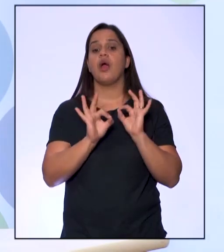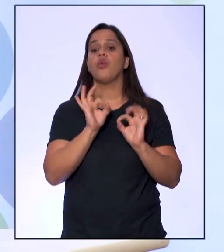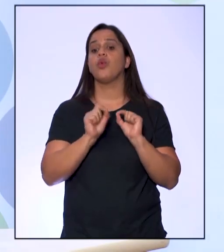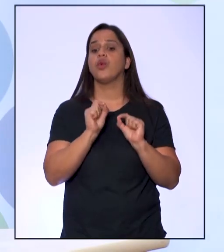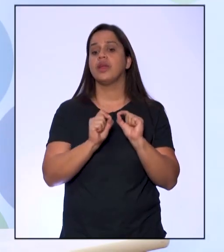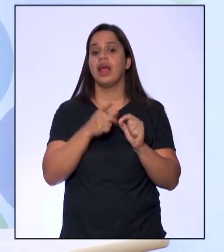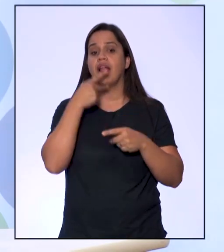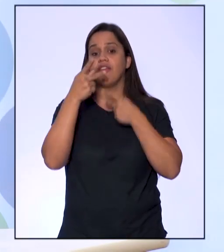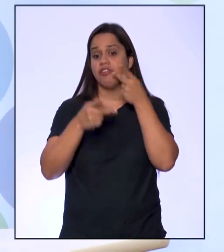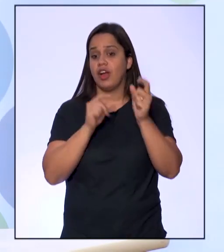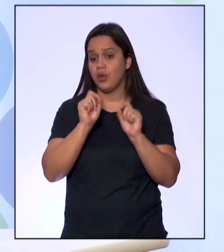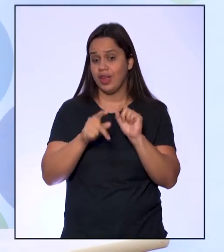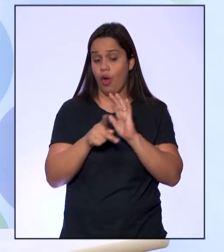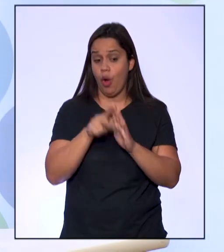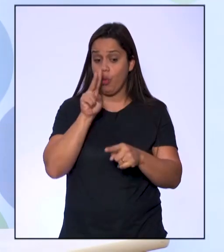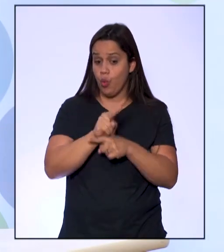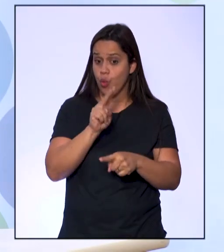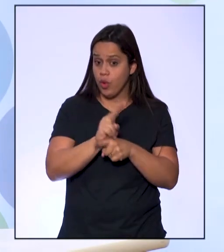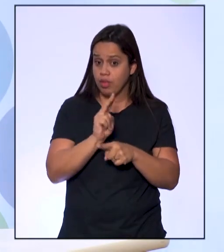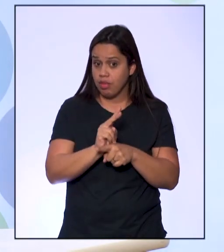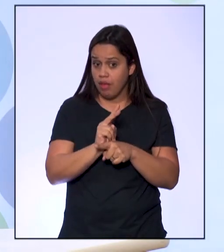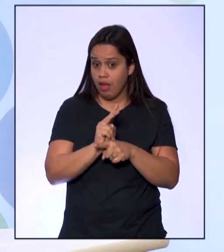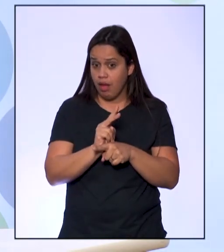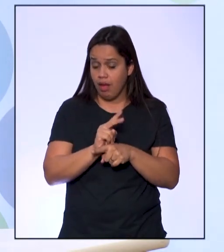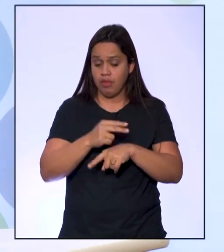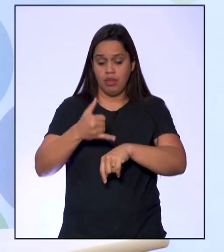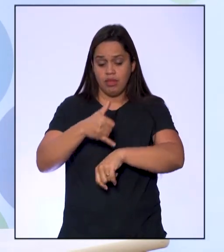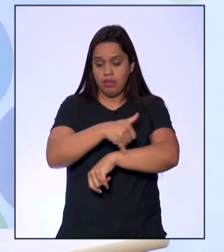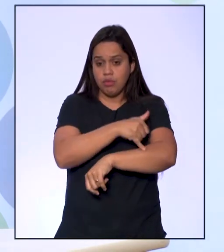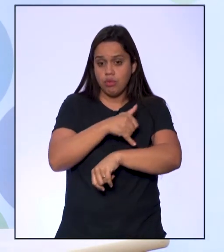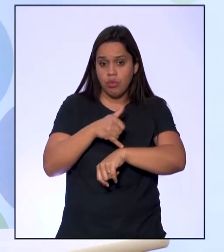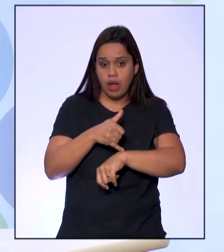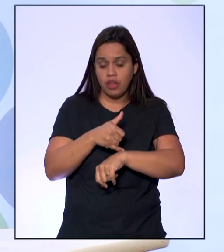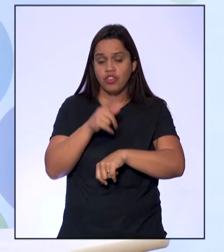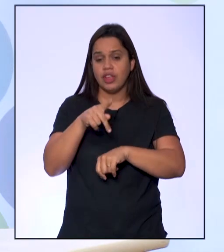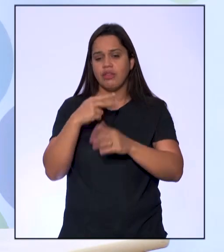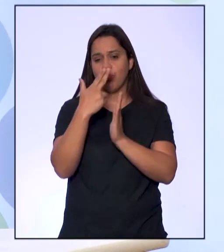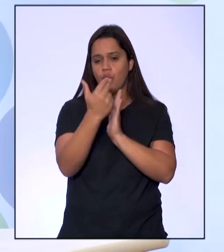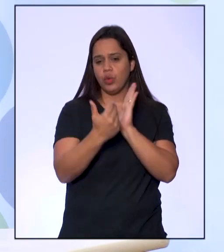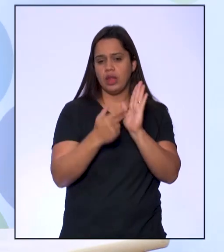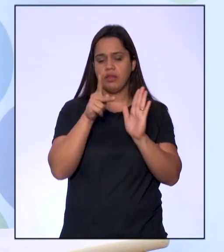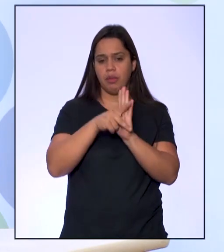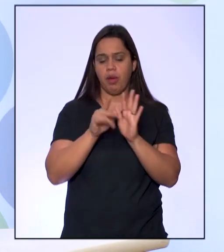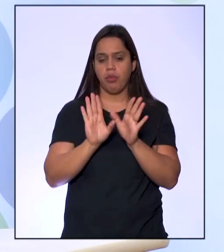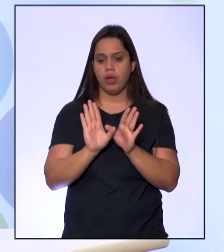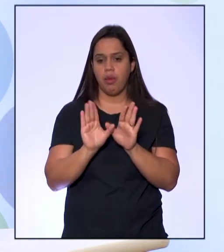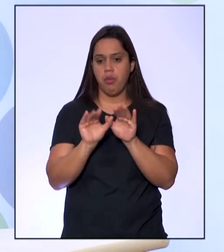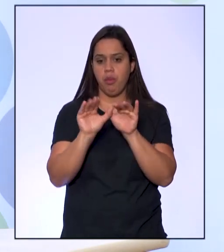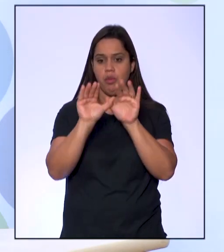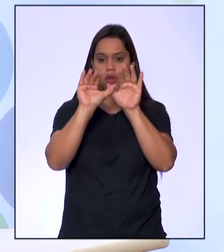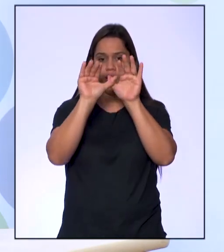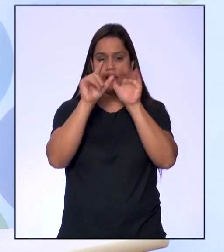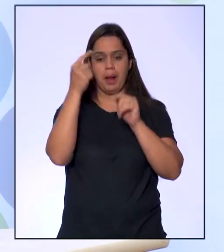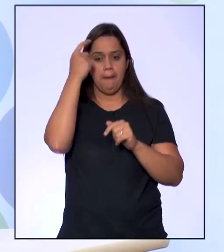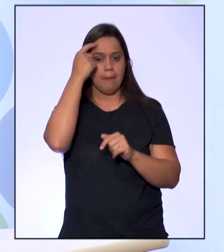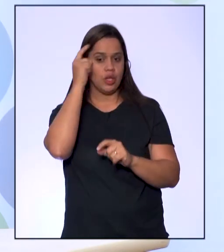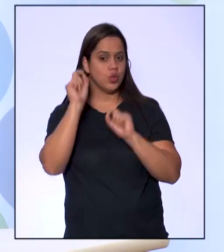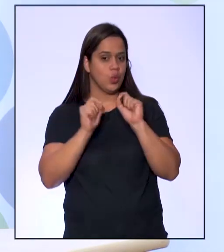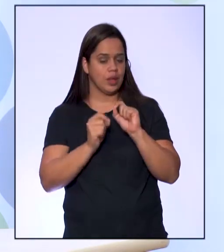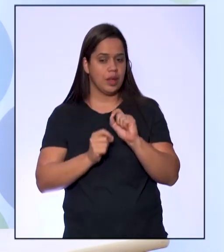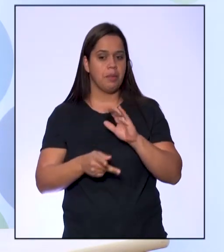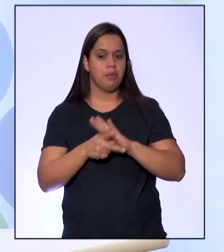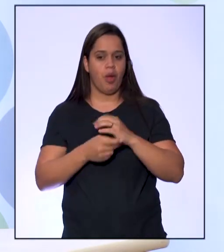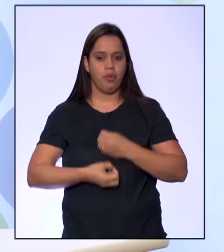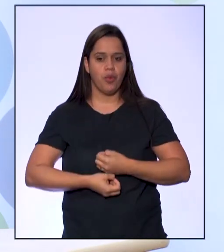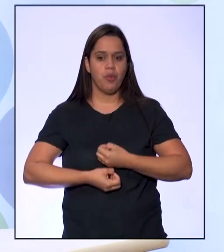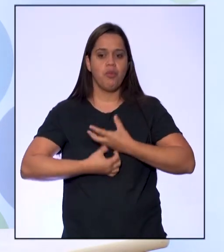aí tem uma borboleta, certo? Que ela realmente faz. Ela fez pensando no poema do